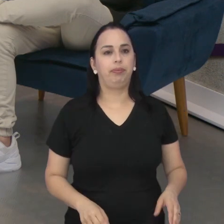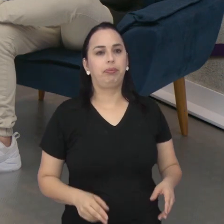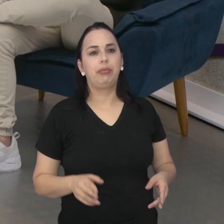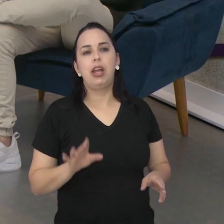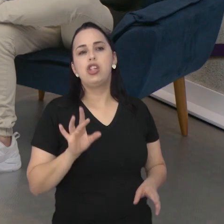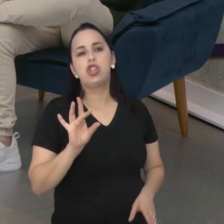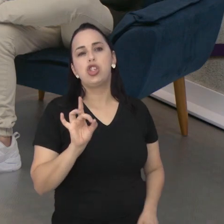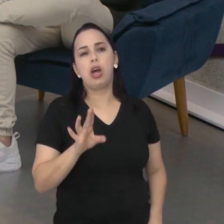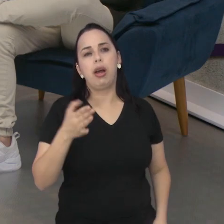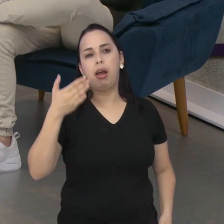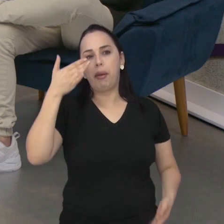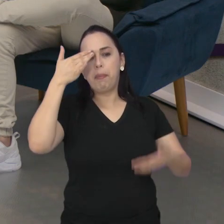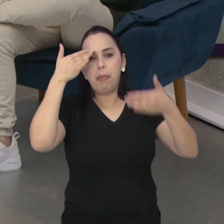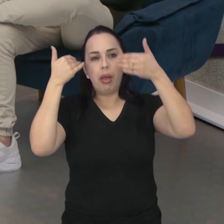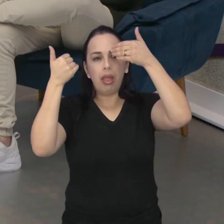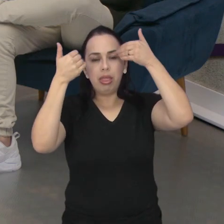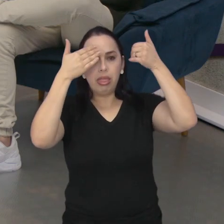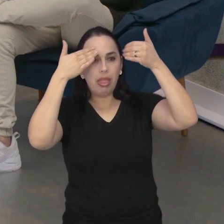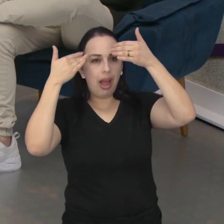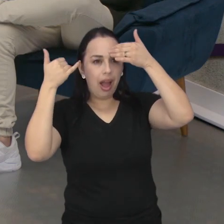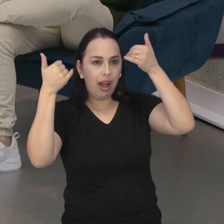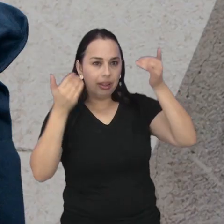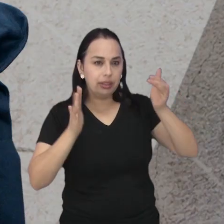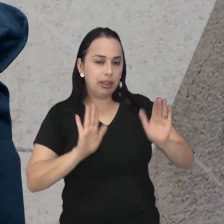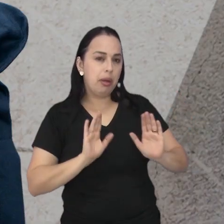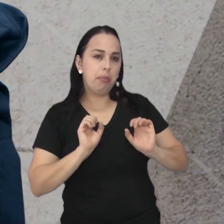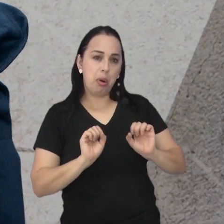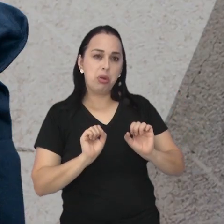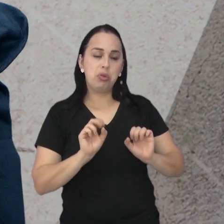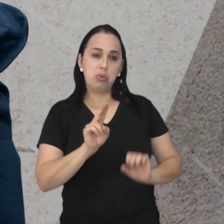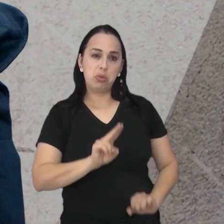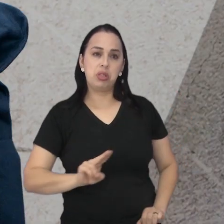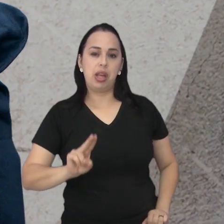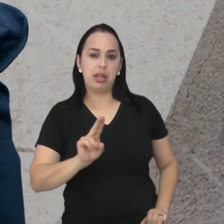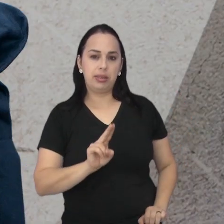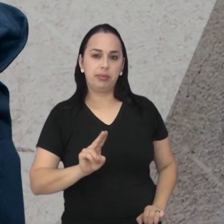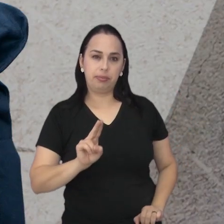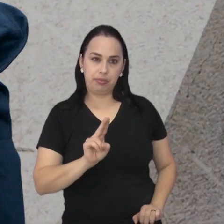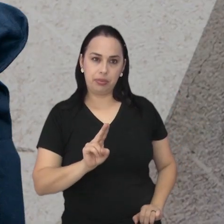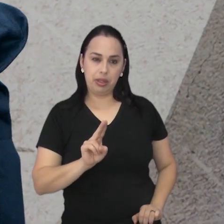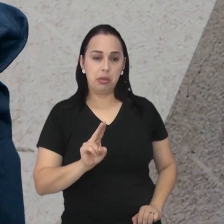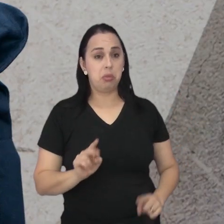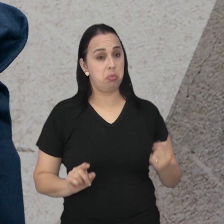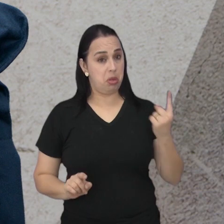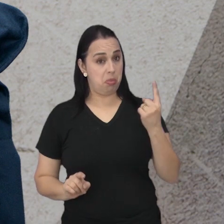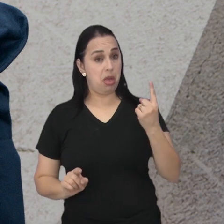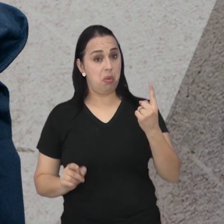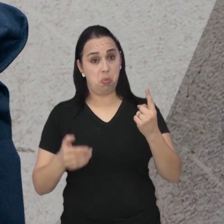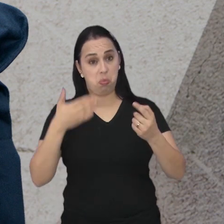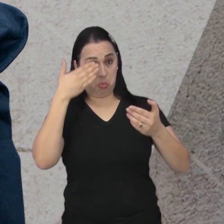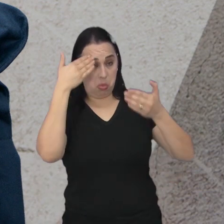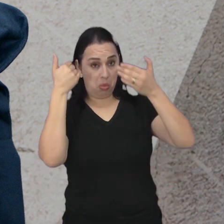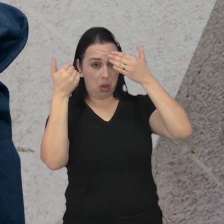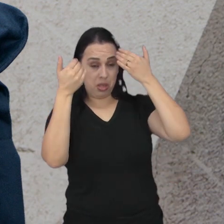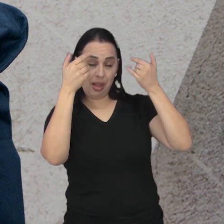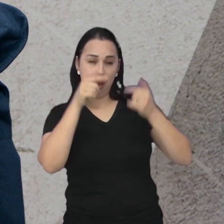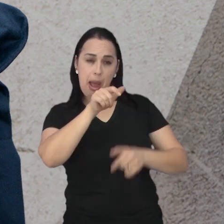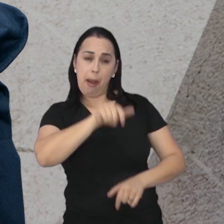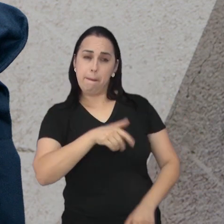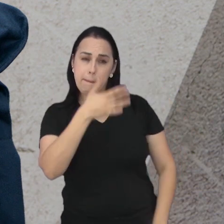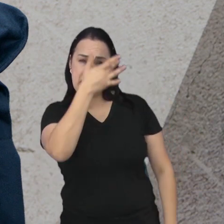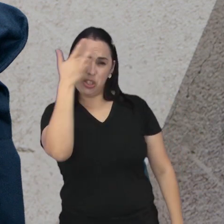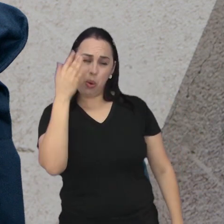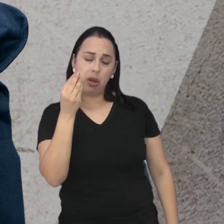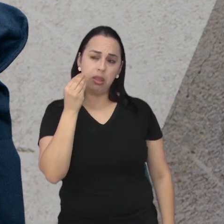A rena, ela pode ser usada até como antes da micropigmentação, para fazer